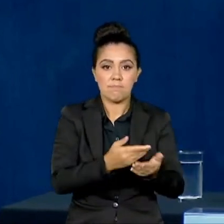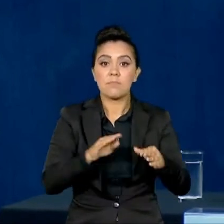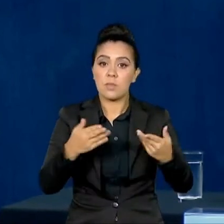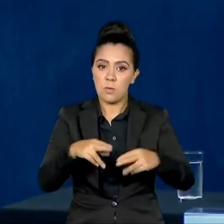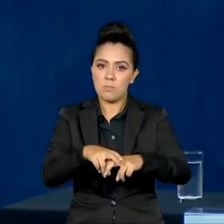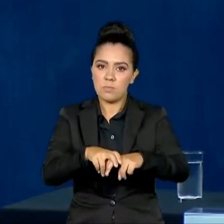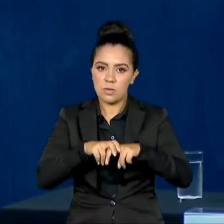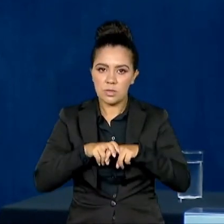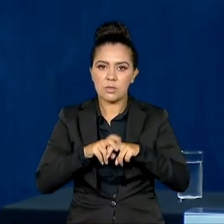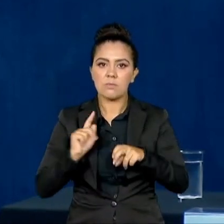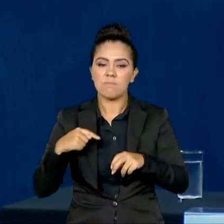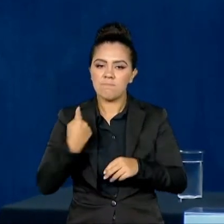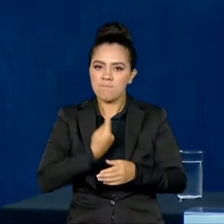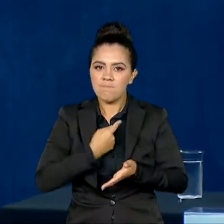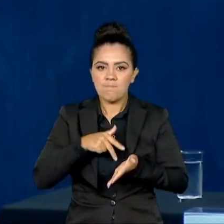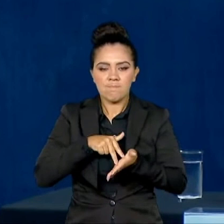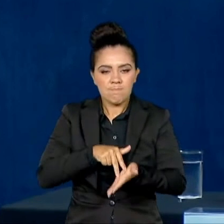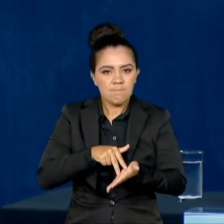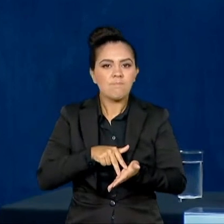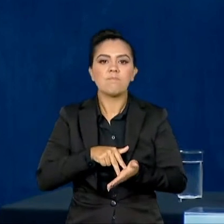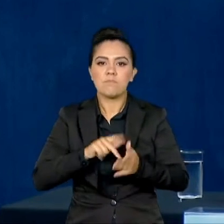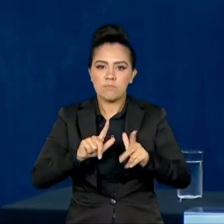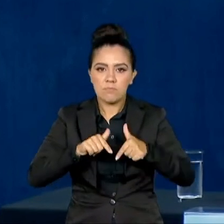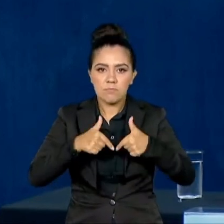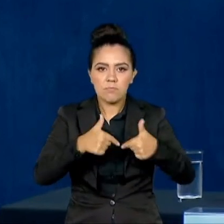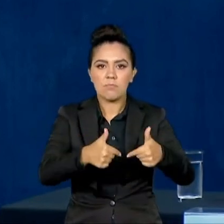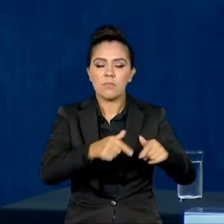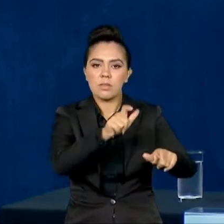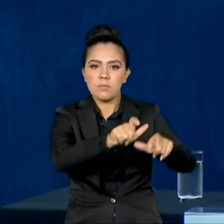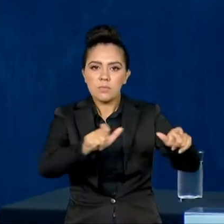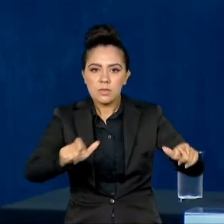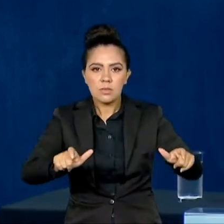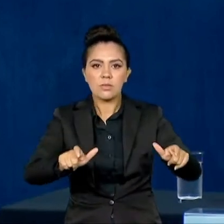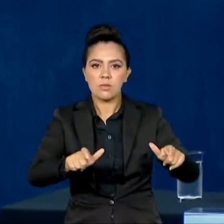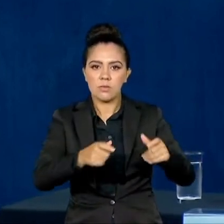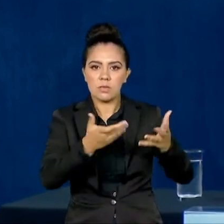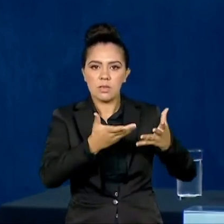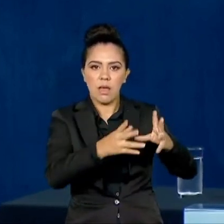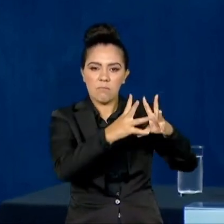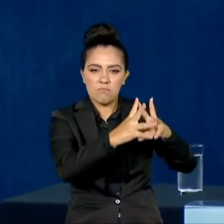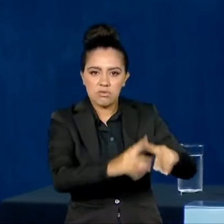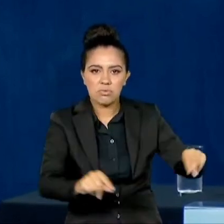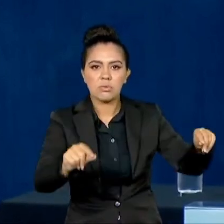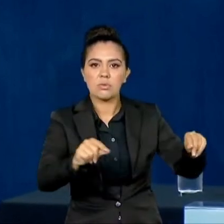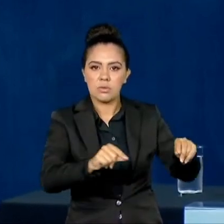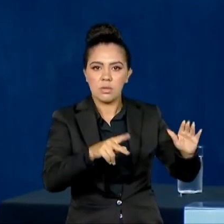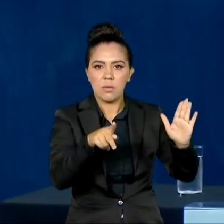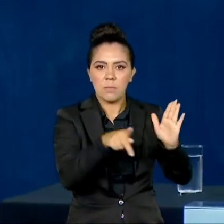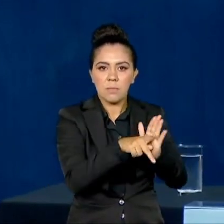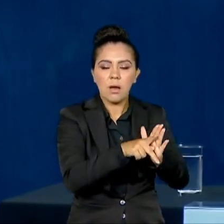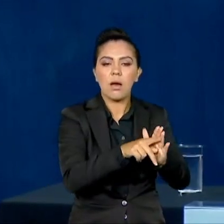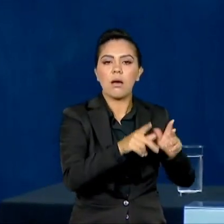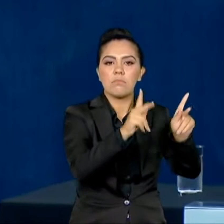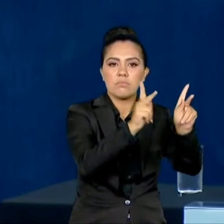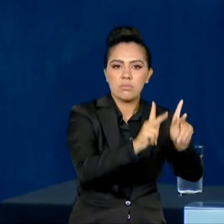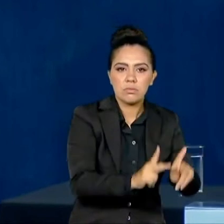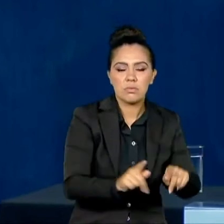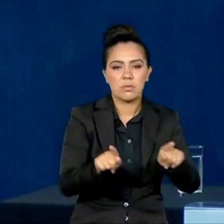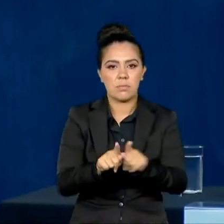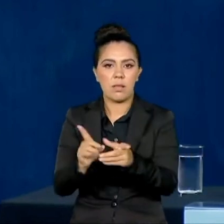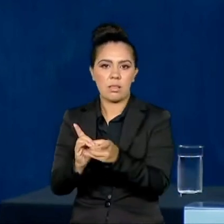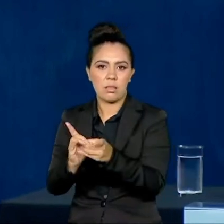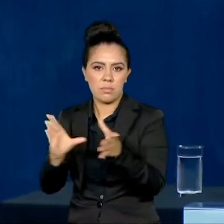nossa pertinaz e radical oposição aos que se dedicam a destruir os projetos vitais de convivência pacífica e